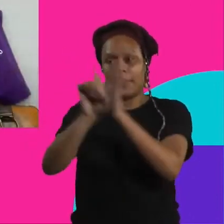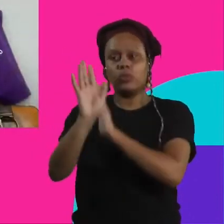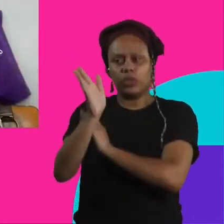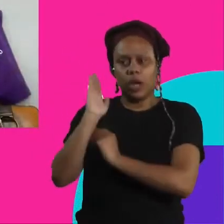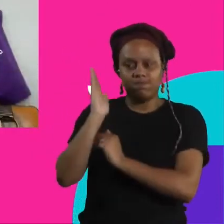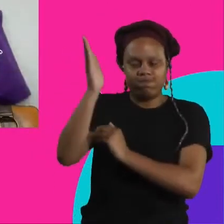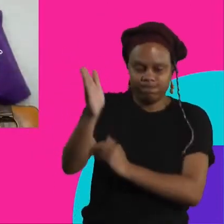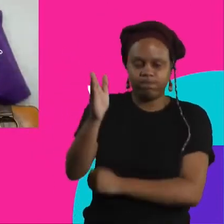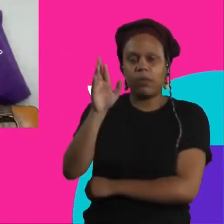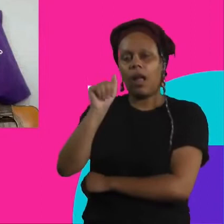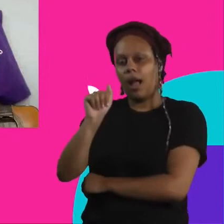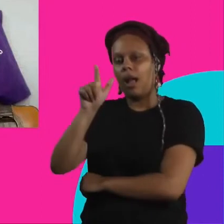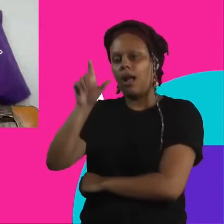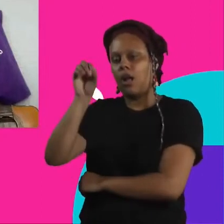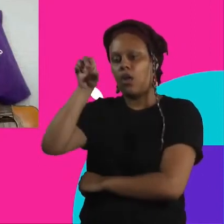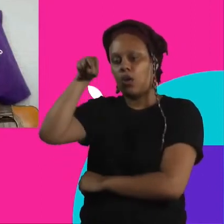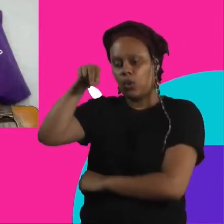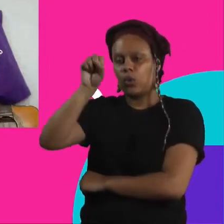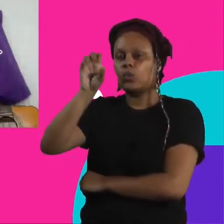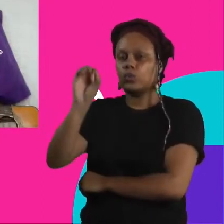é: isso